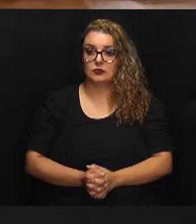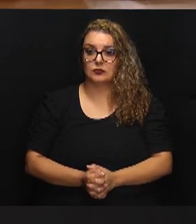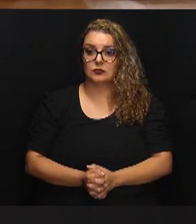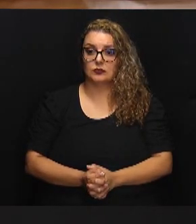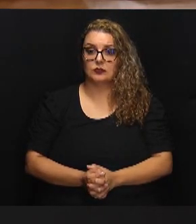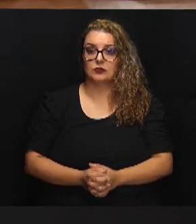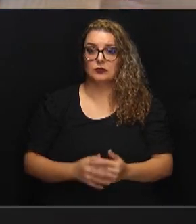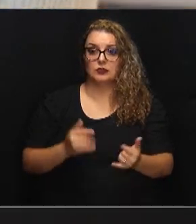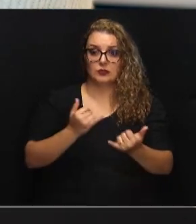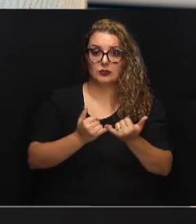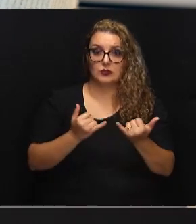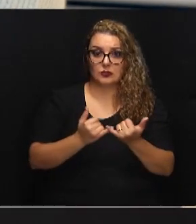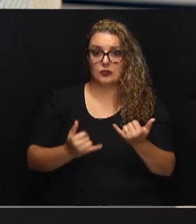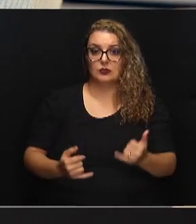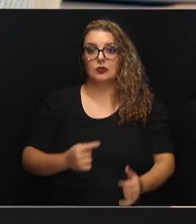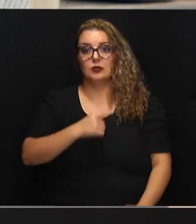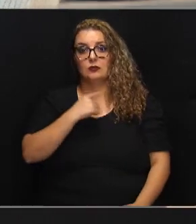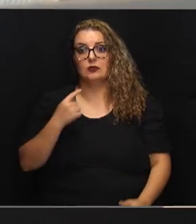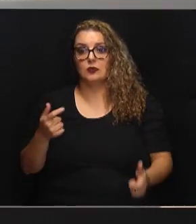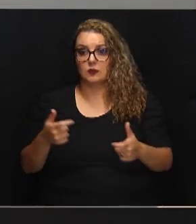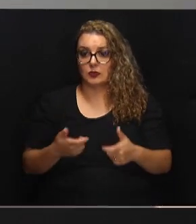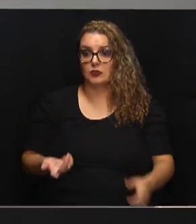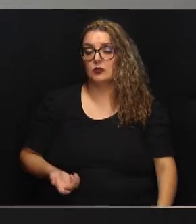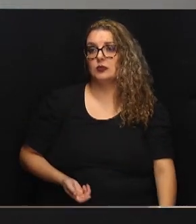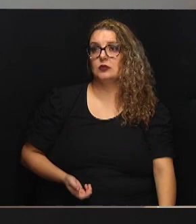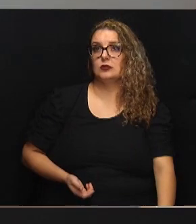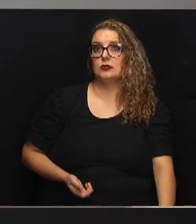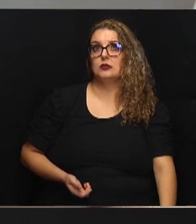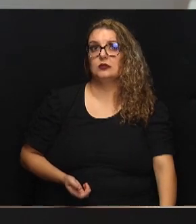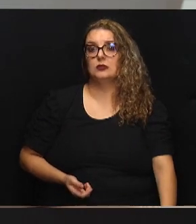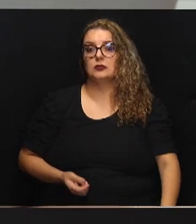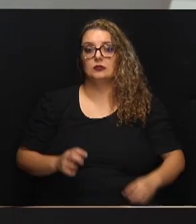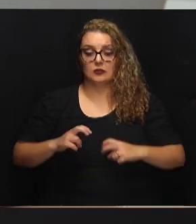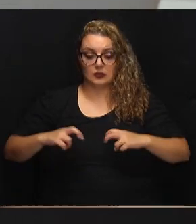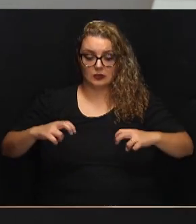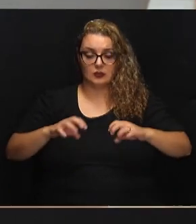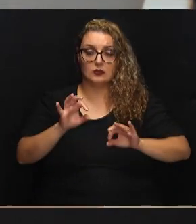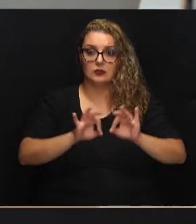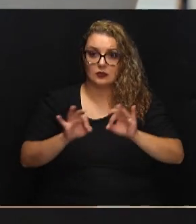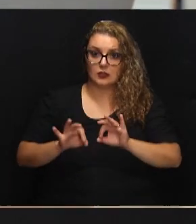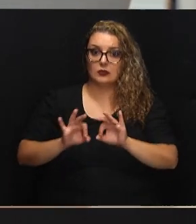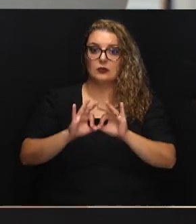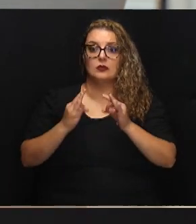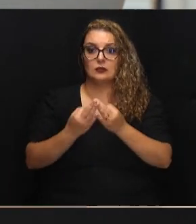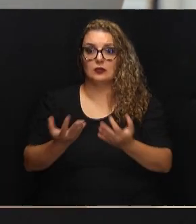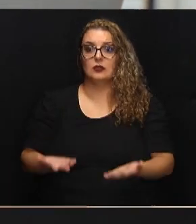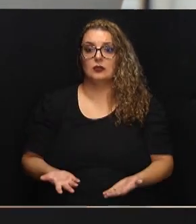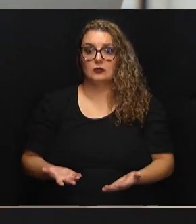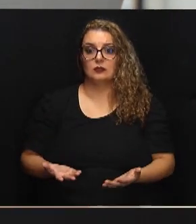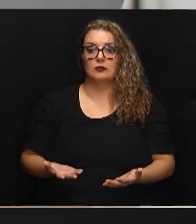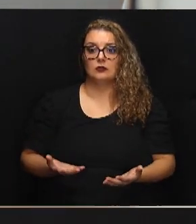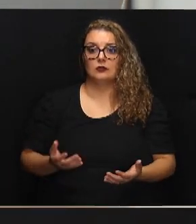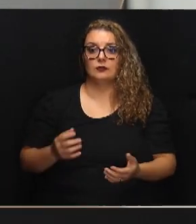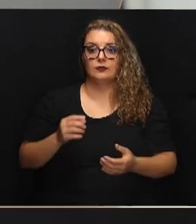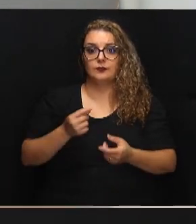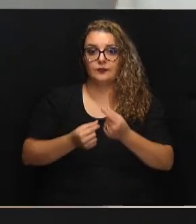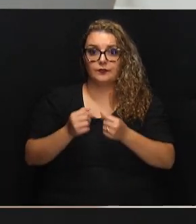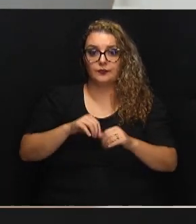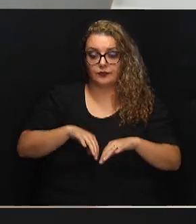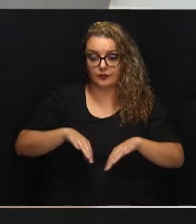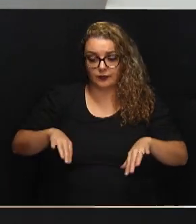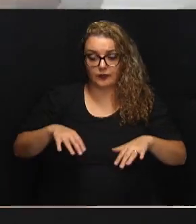médio, né, de curto prazo, de longo prazo, né? Então tem que sentar com a família, fazer um planejamento, procurar separar uma parte dos recursos